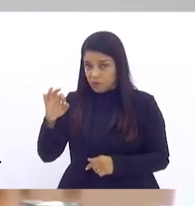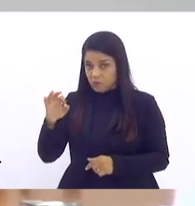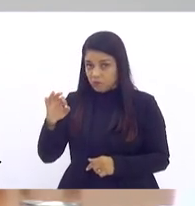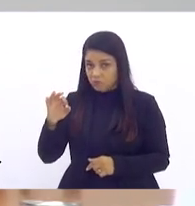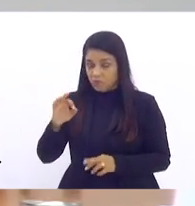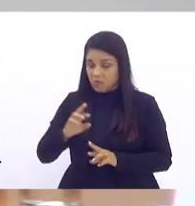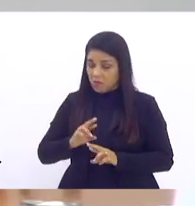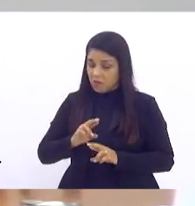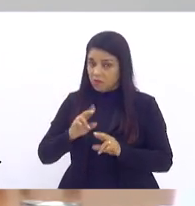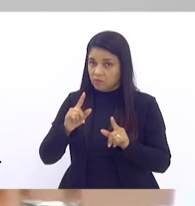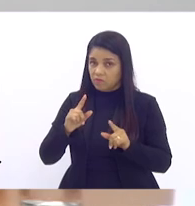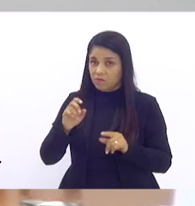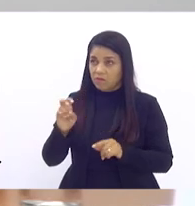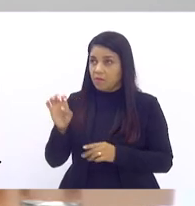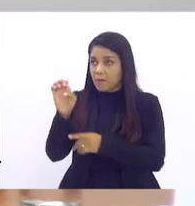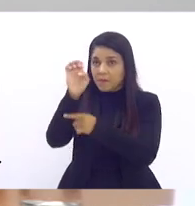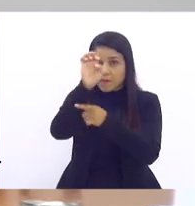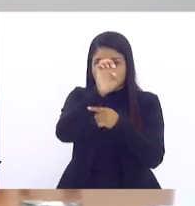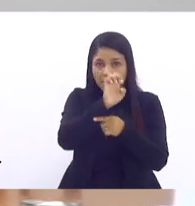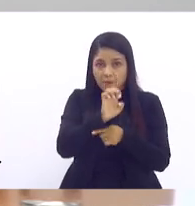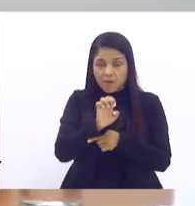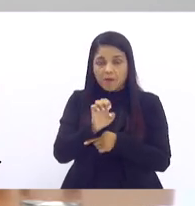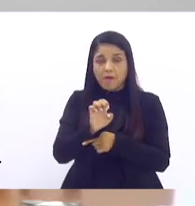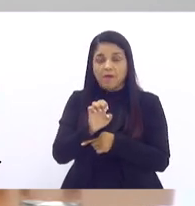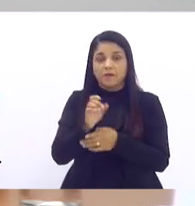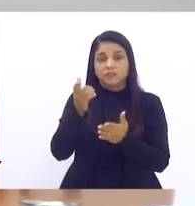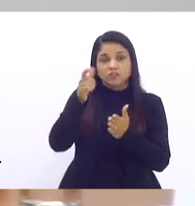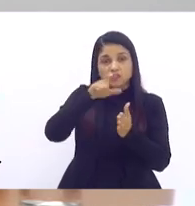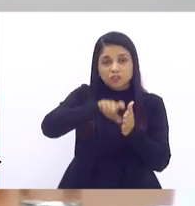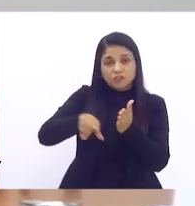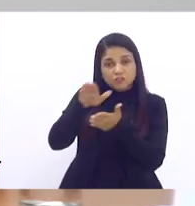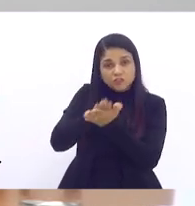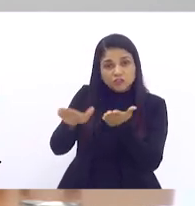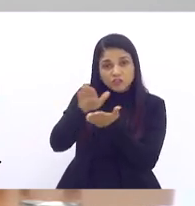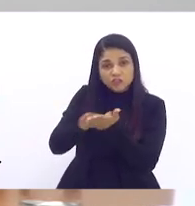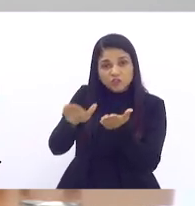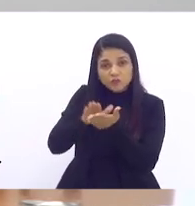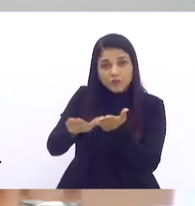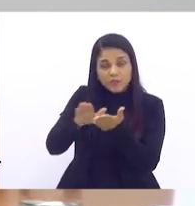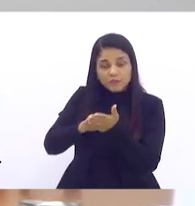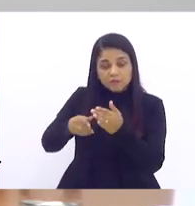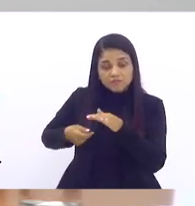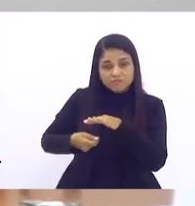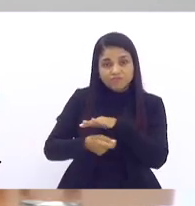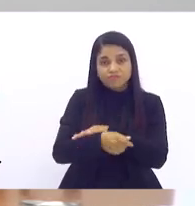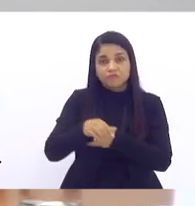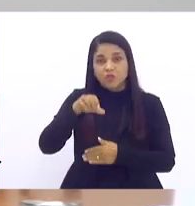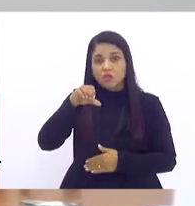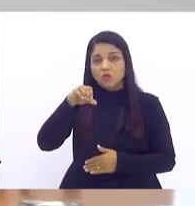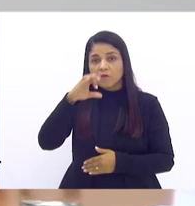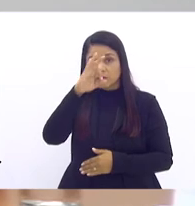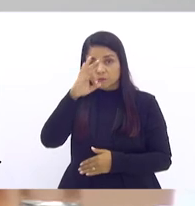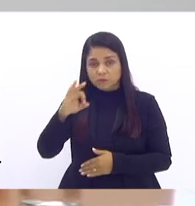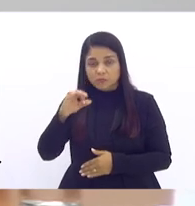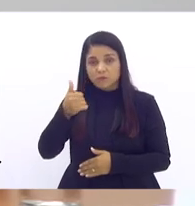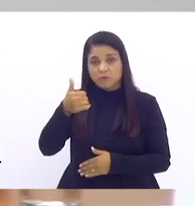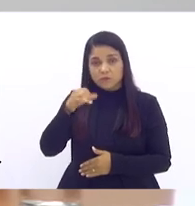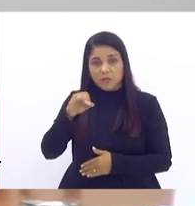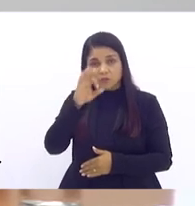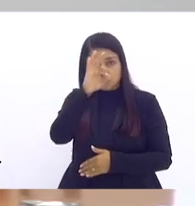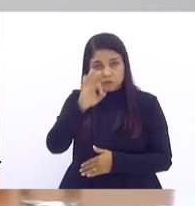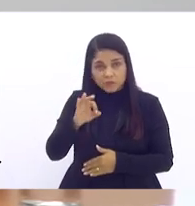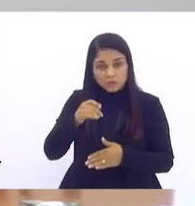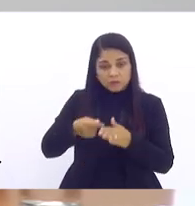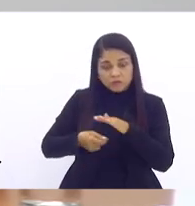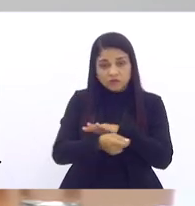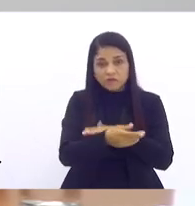de municípios despesas obrigatórios 90% 10% de investimento você realmente vê a limitação que